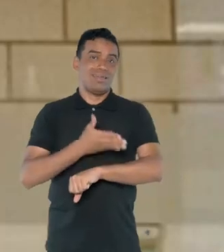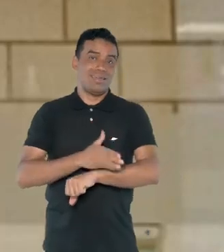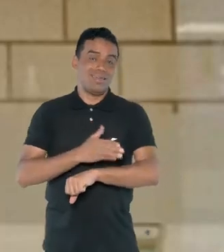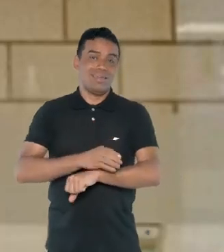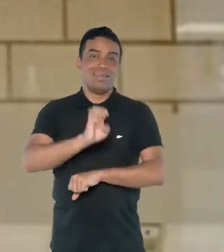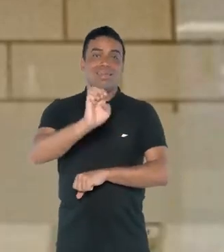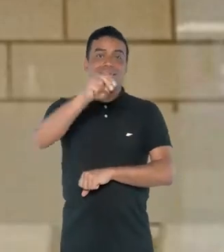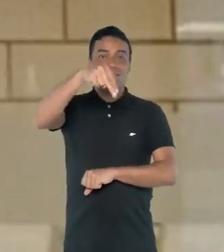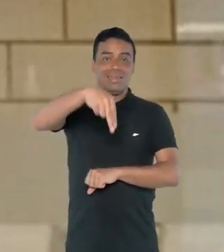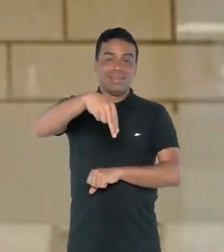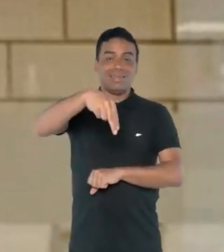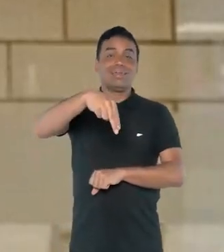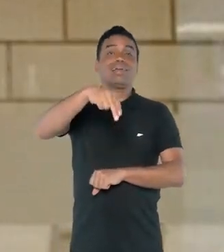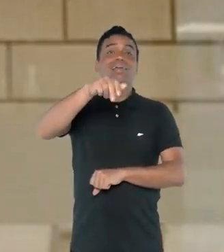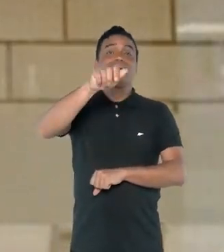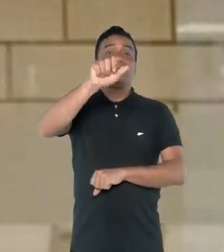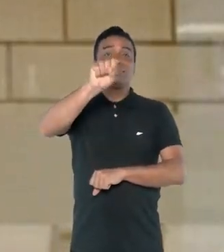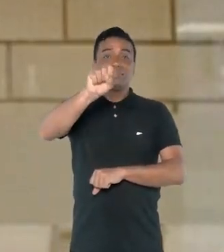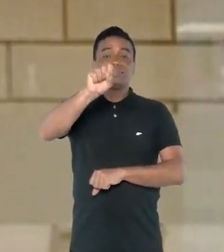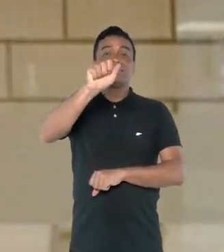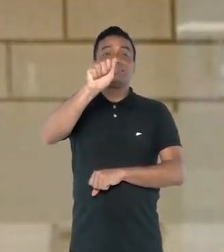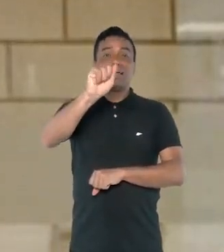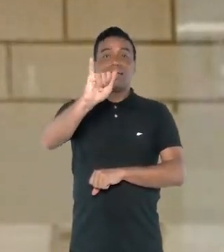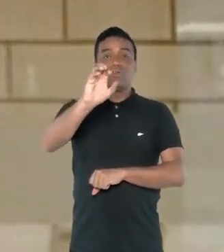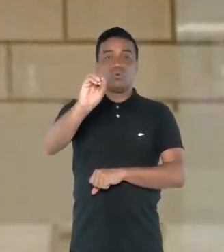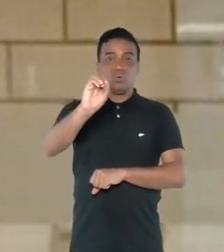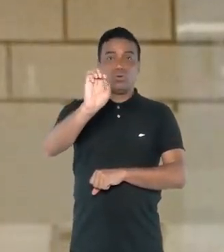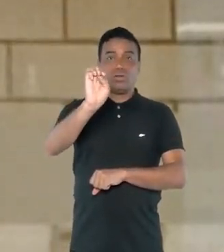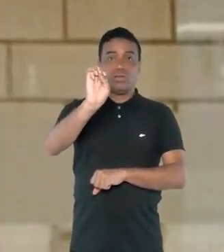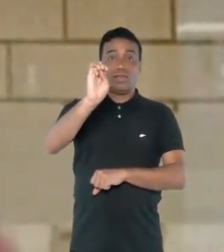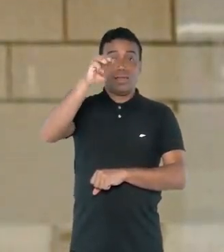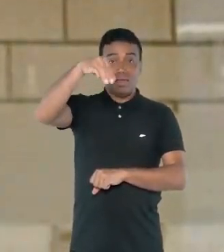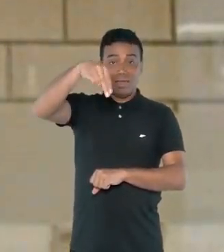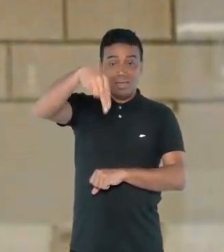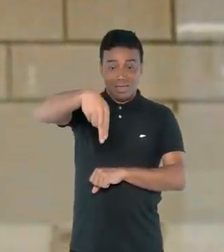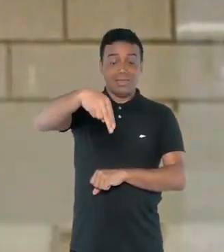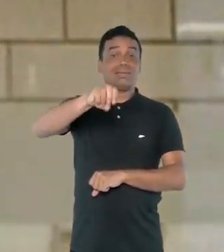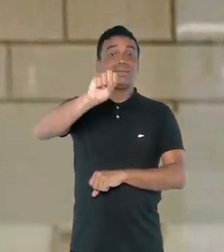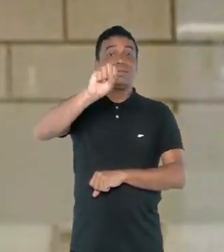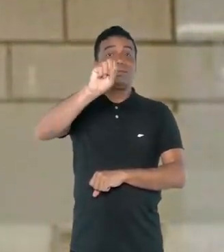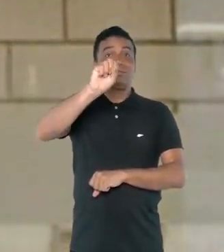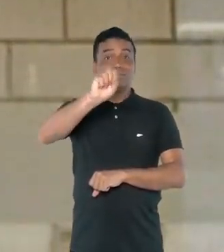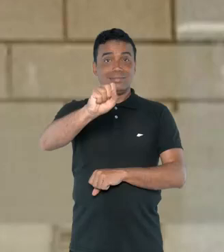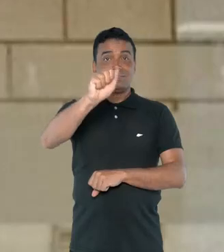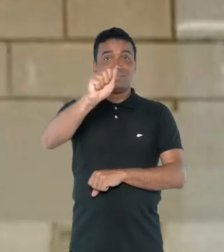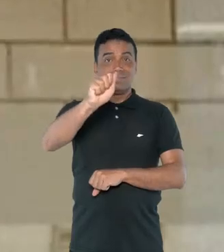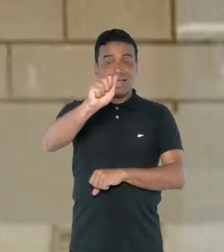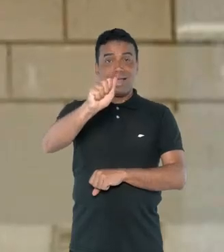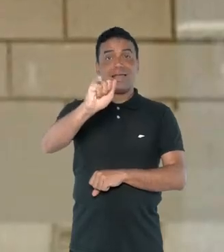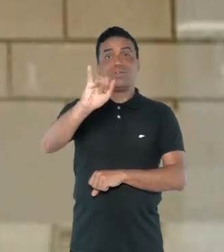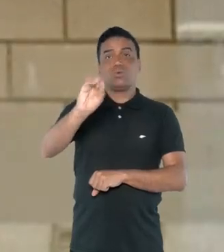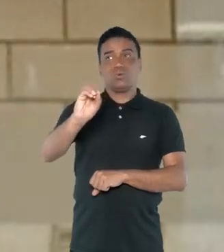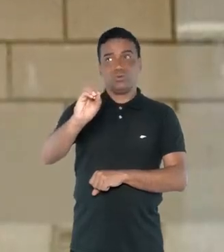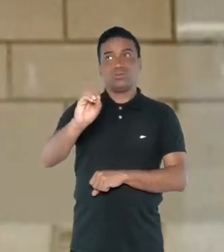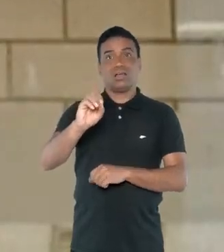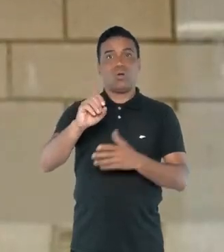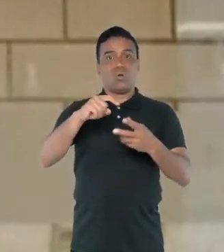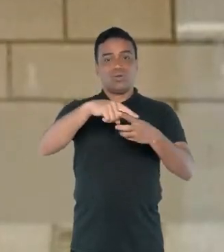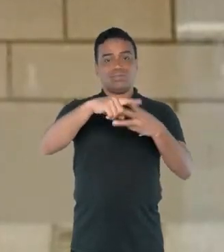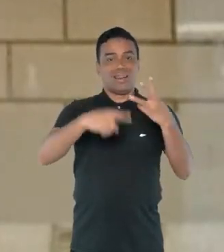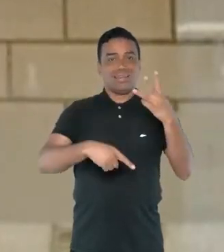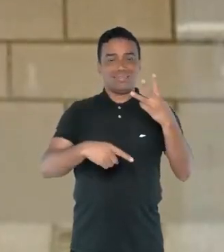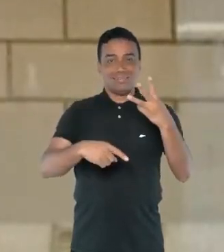né, para falar dessas questões que estava dividido em 3 livros ali no Tratado da Natureza Humana.